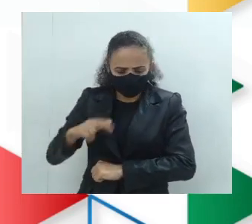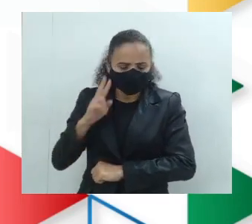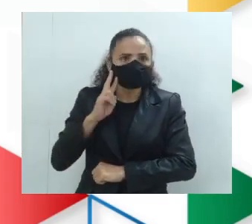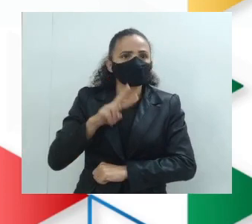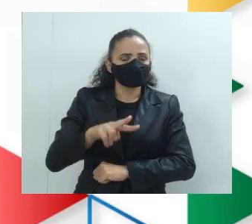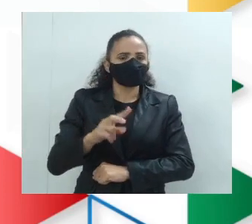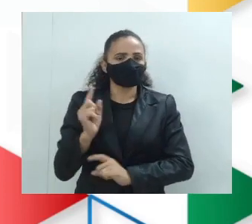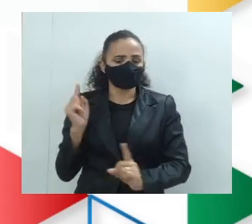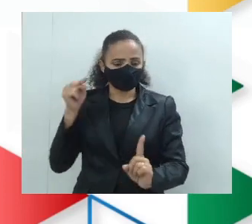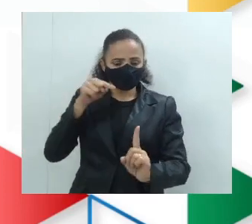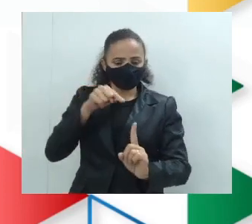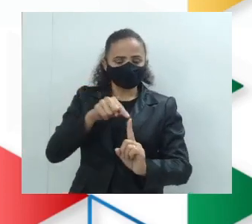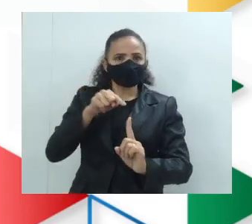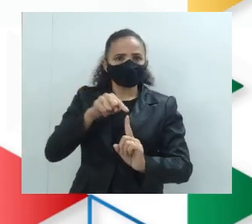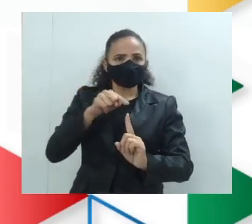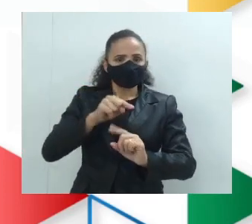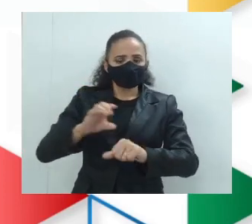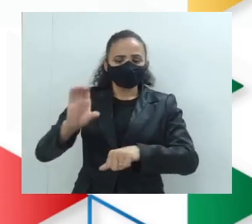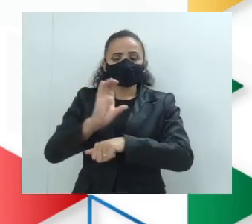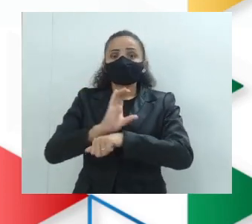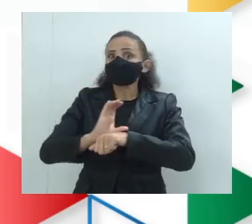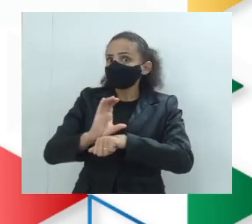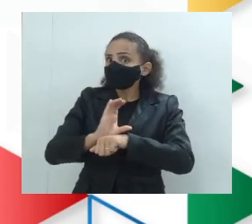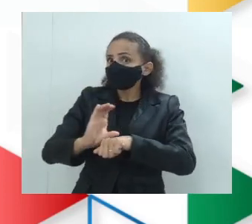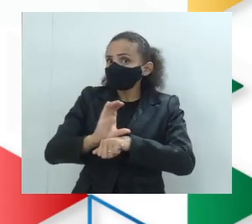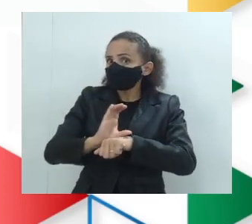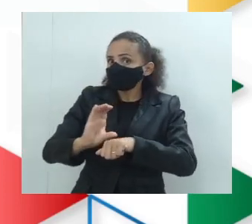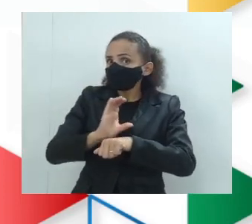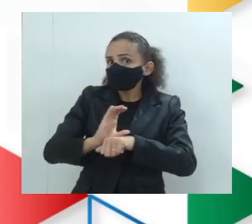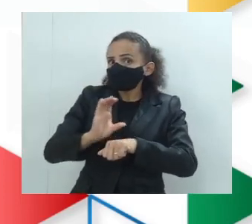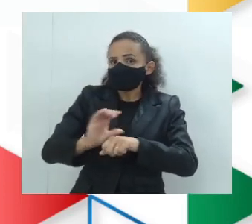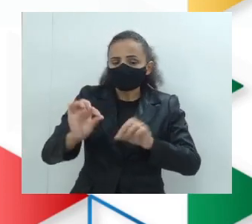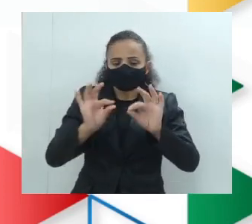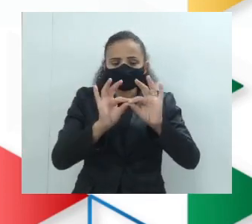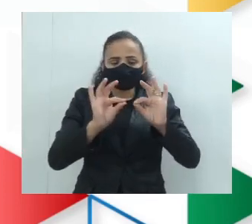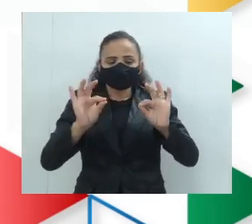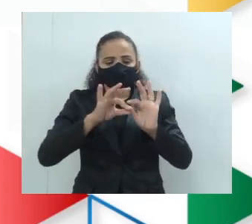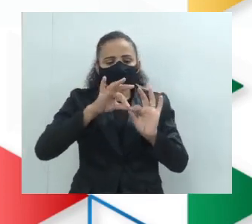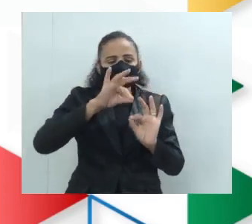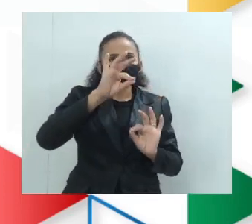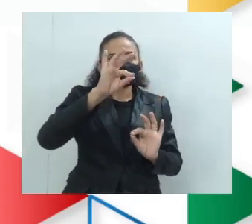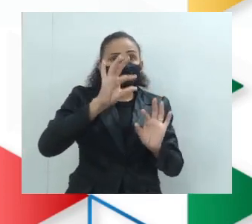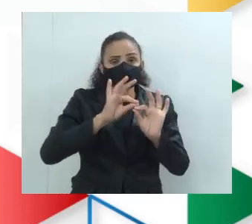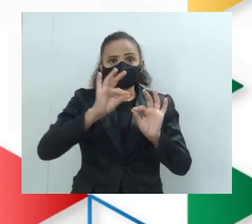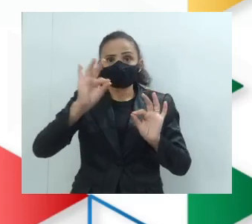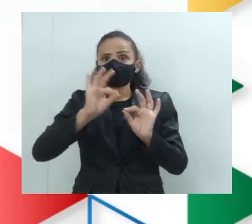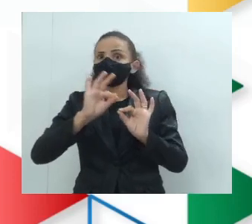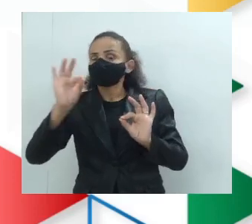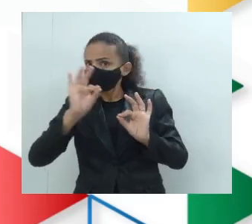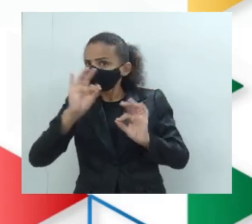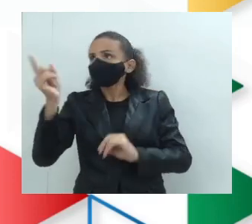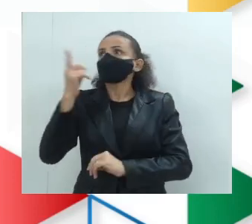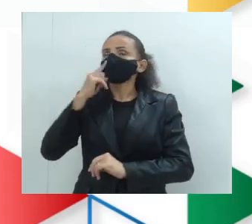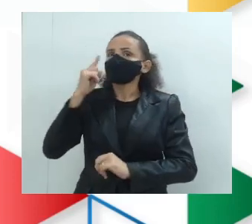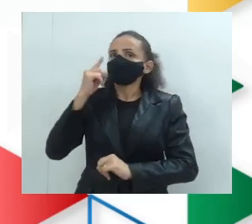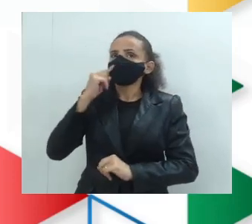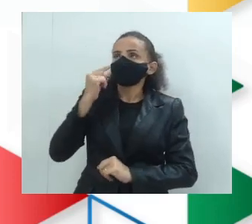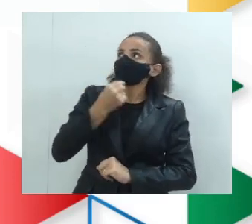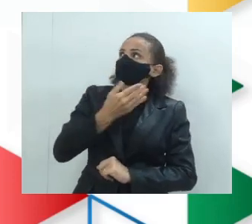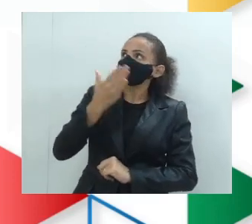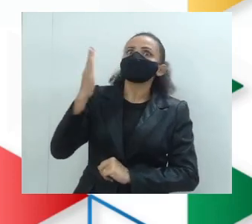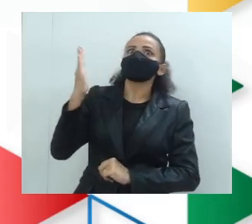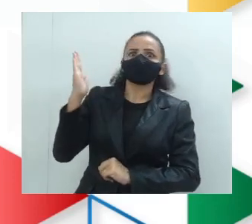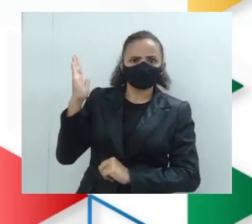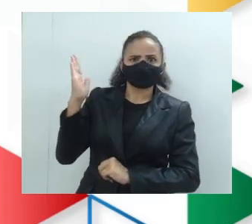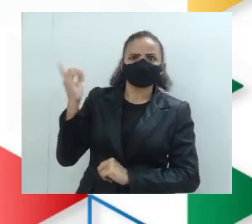que está agora cinza, ele está simétrico a outros objetos na sequência, mais afastados ou